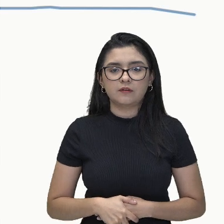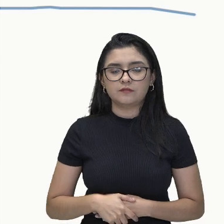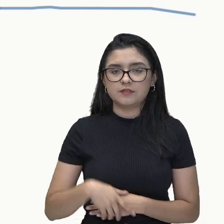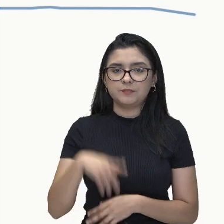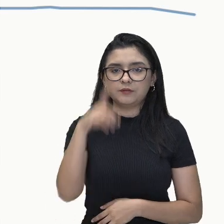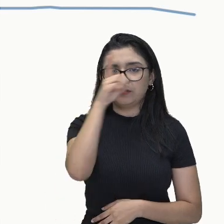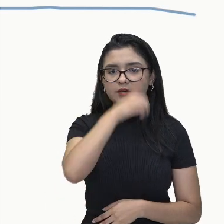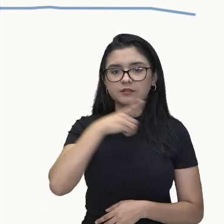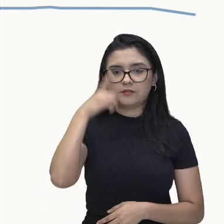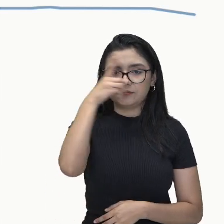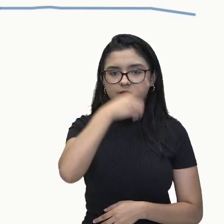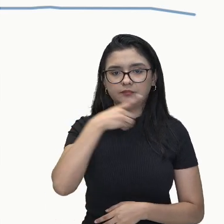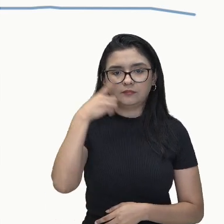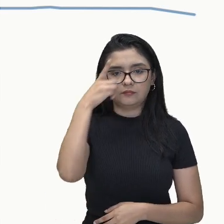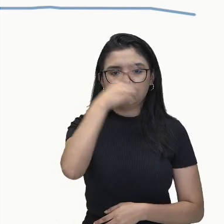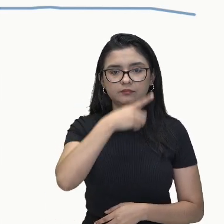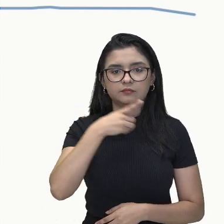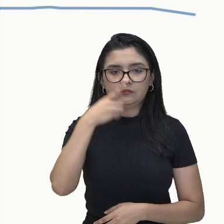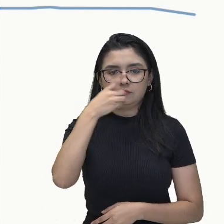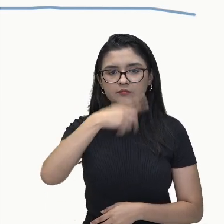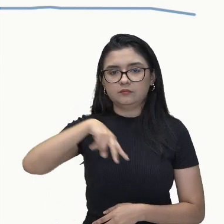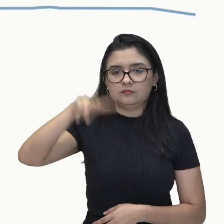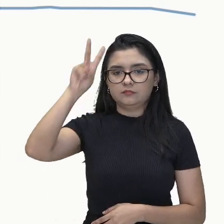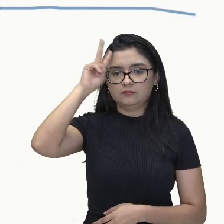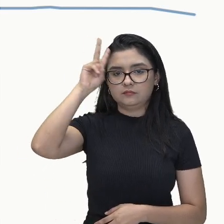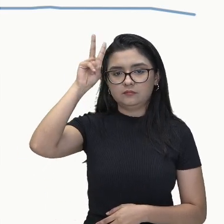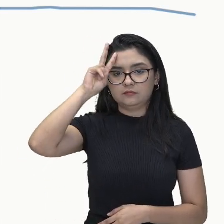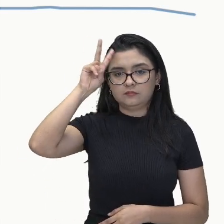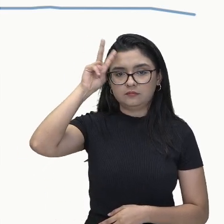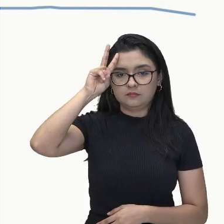domingo Lunes